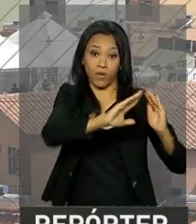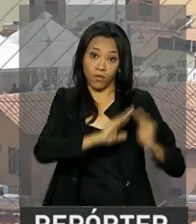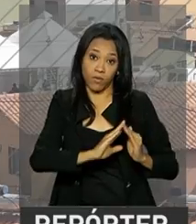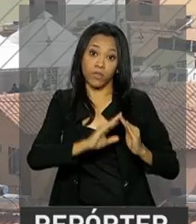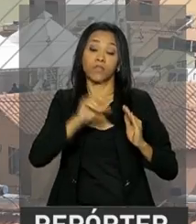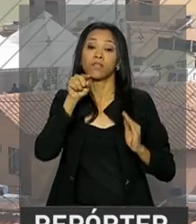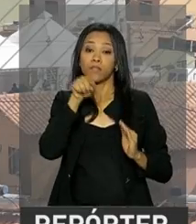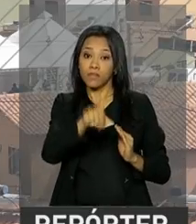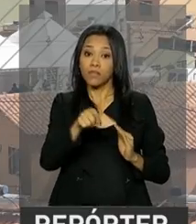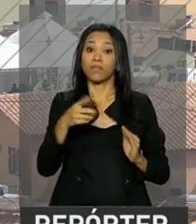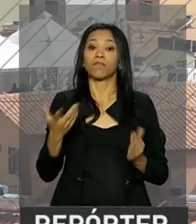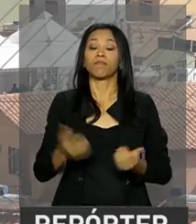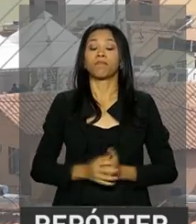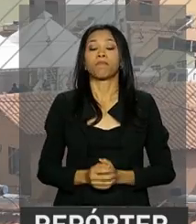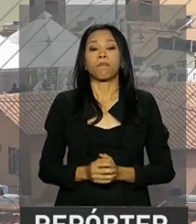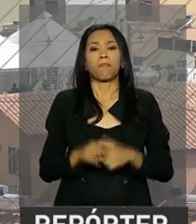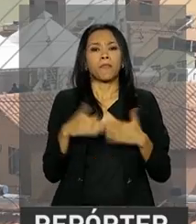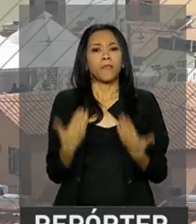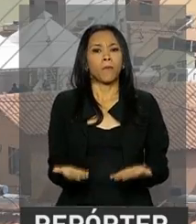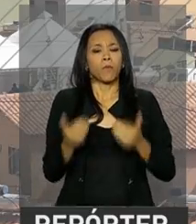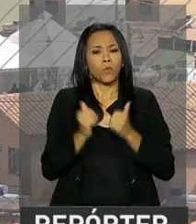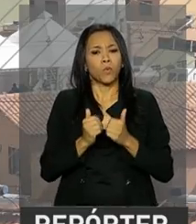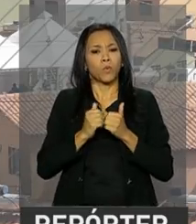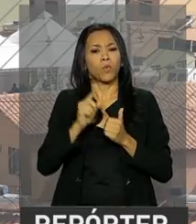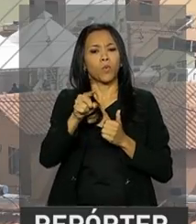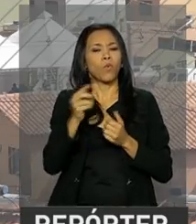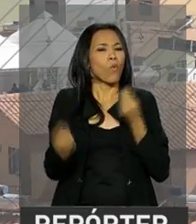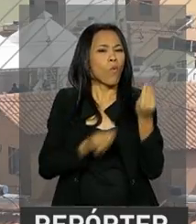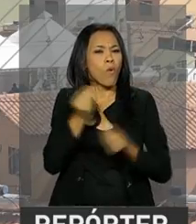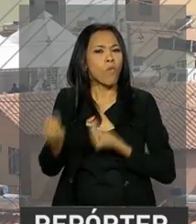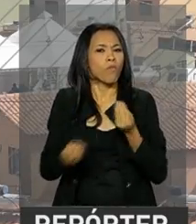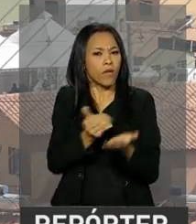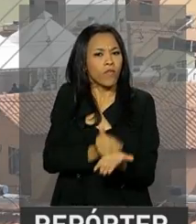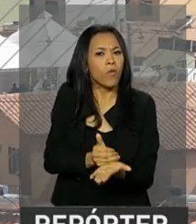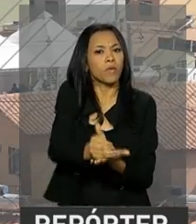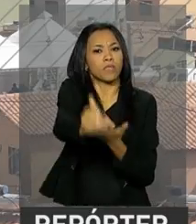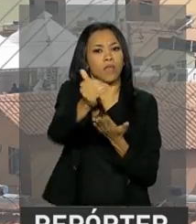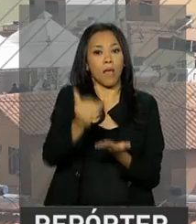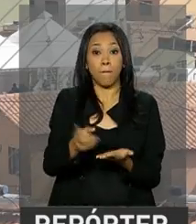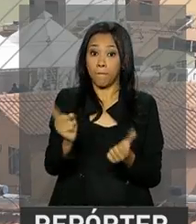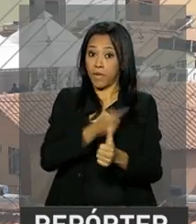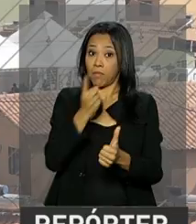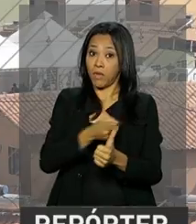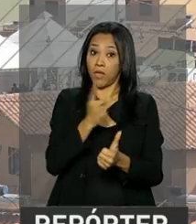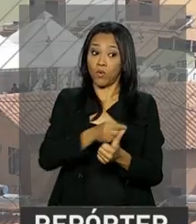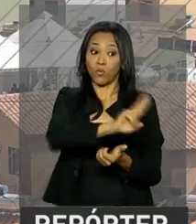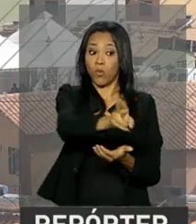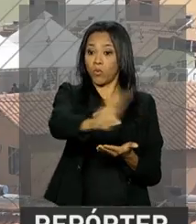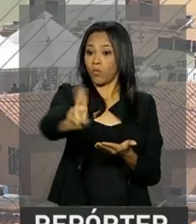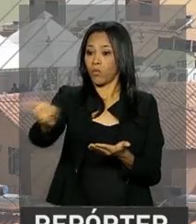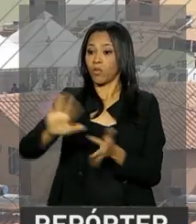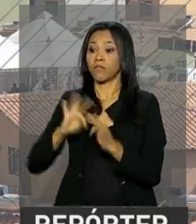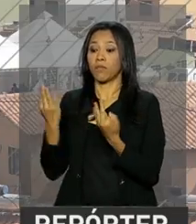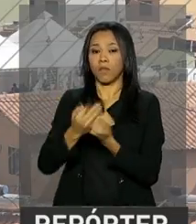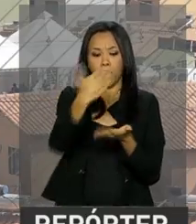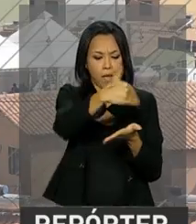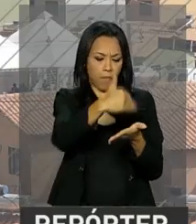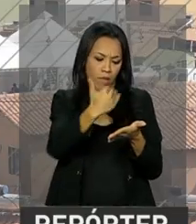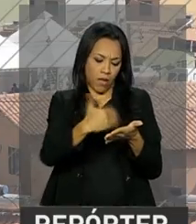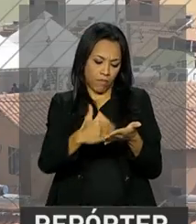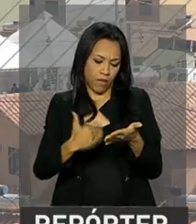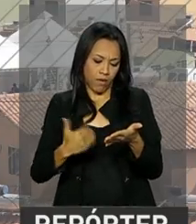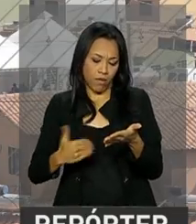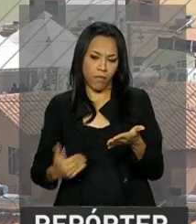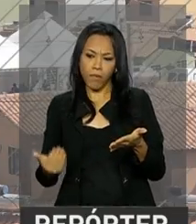núcleo urbano informal. A partir do início do processo, os municípios vão fazer um cadastro socioeconômico das famílias. Feita